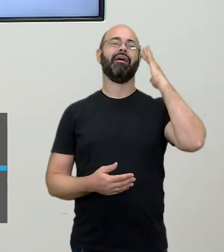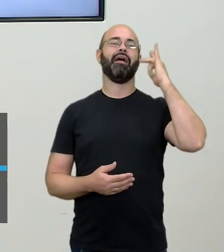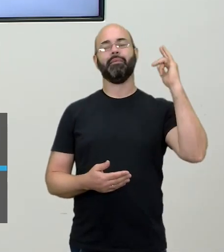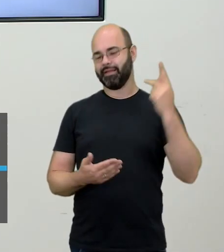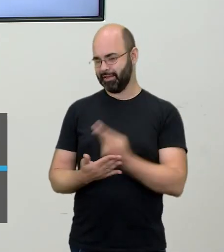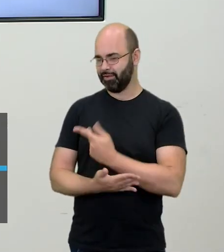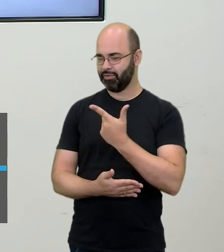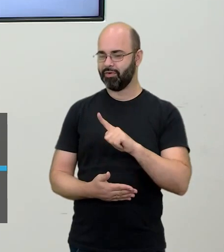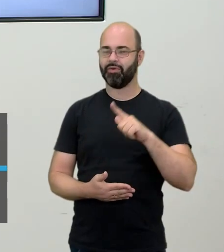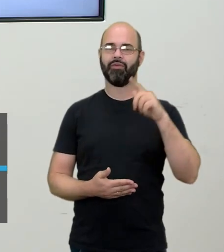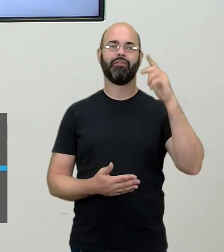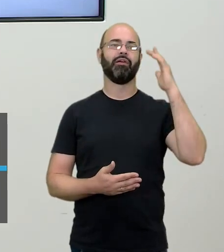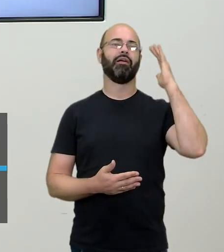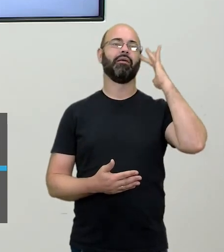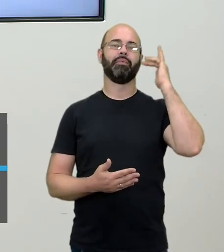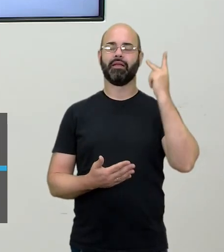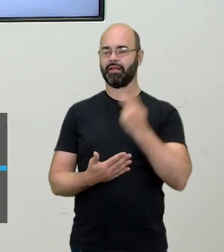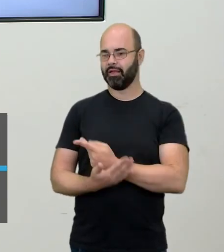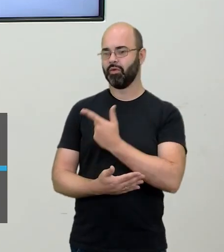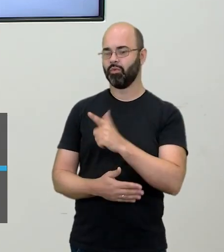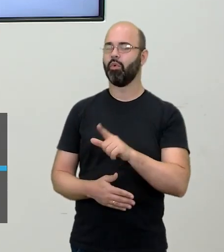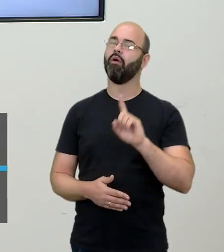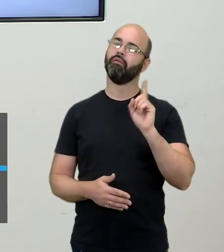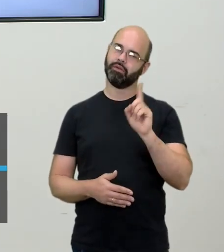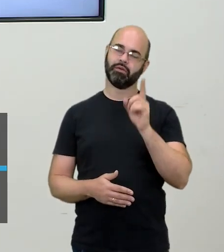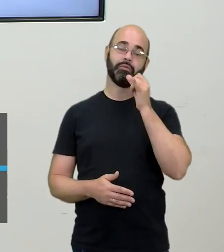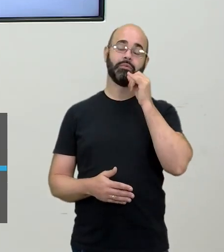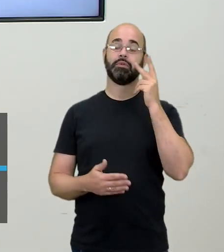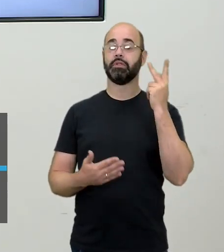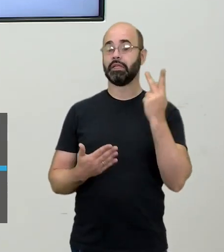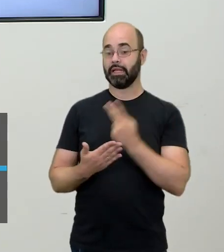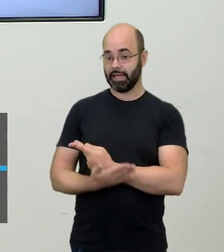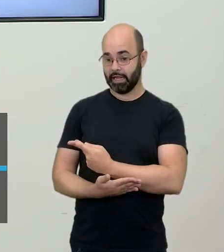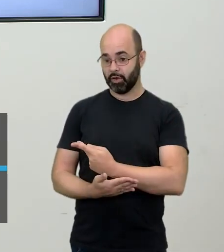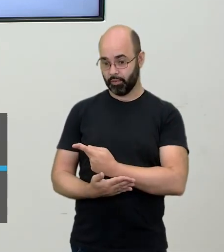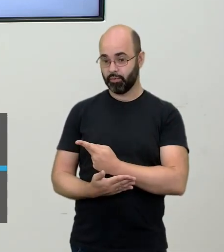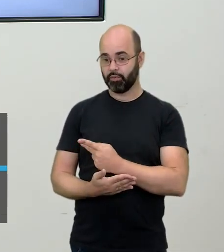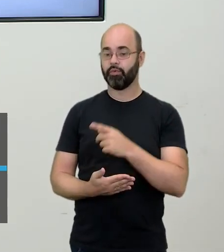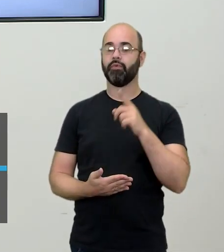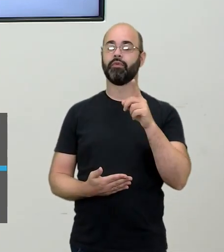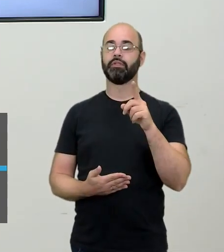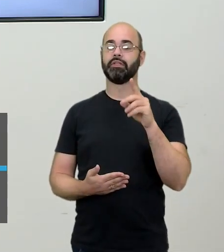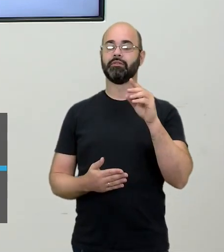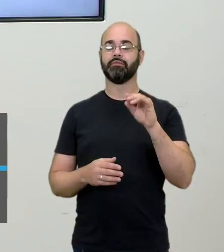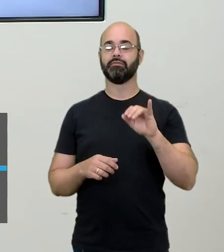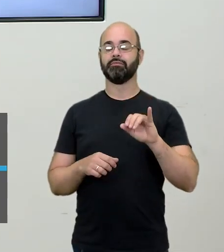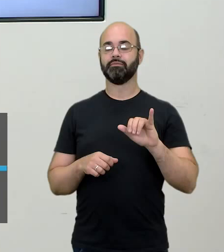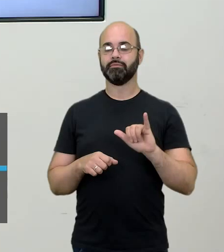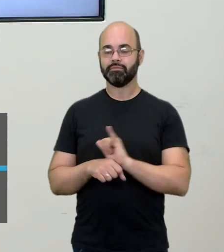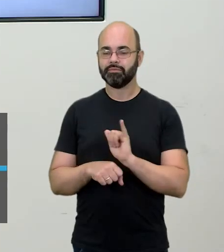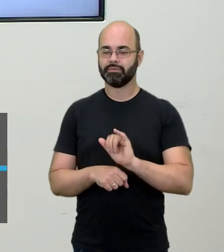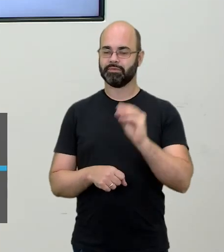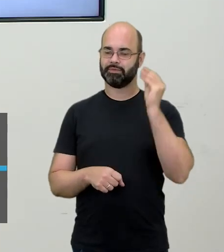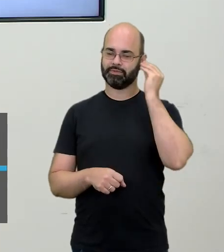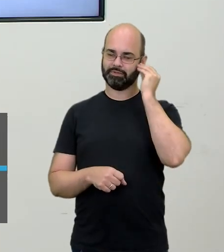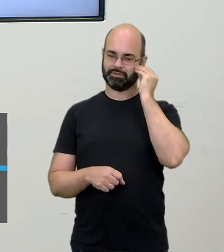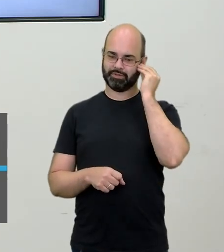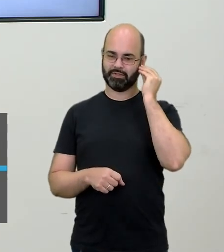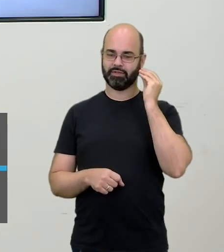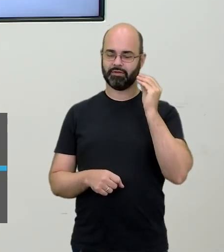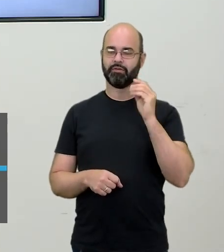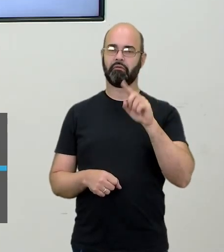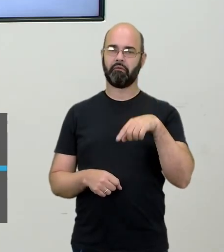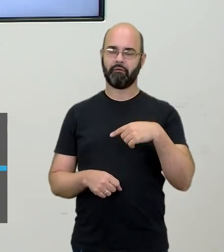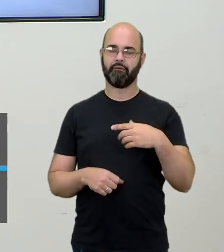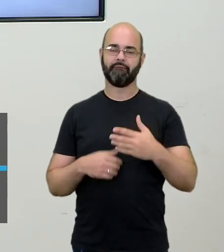mesmo erro, tá? Então aquele erro que você cometeu, né? Vamos chamar de deslize, vamos dizer assim, tá? Você não pode